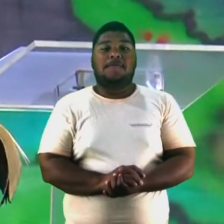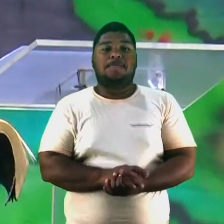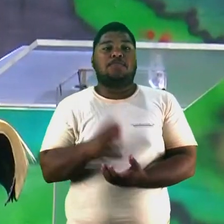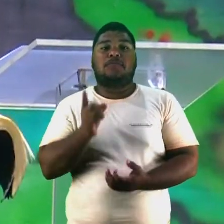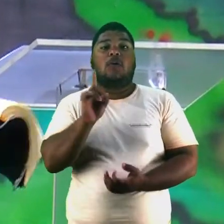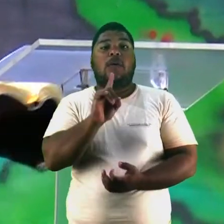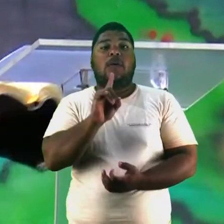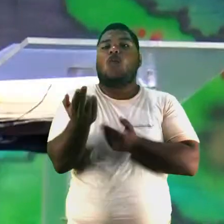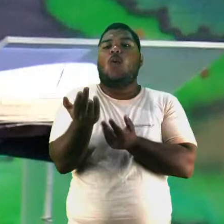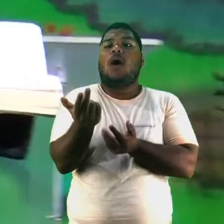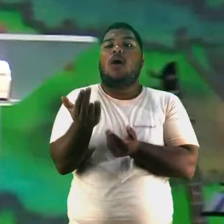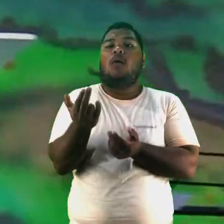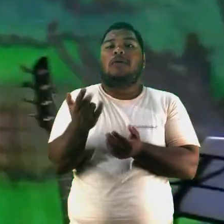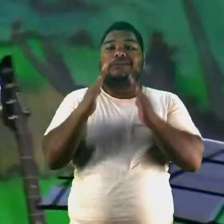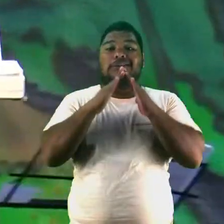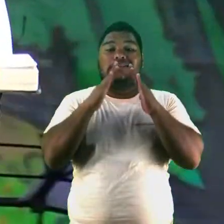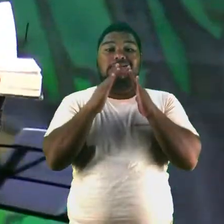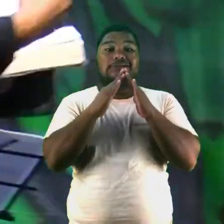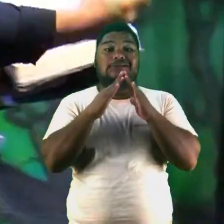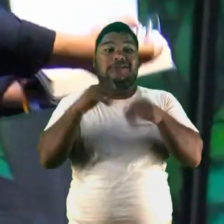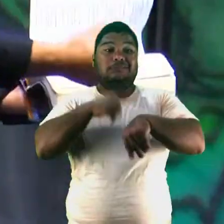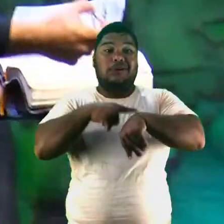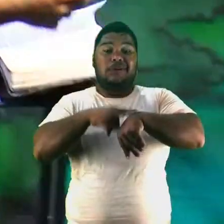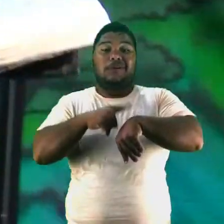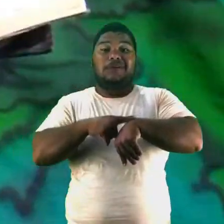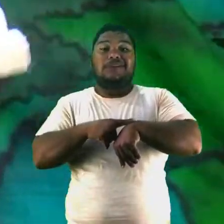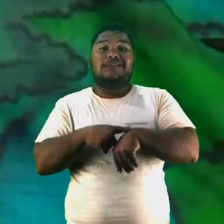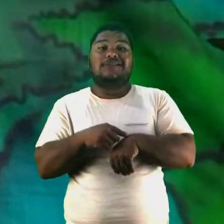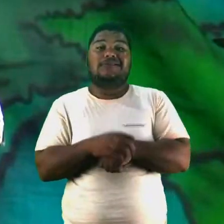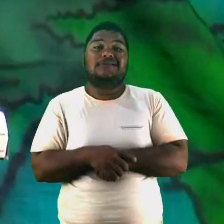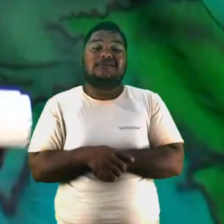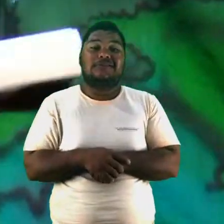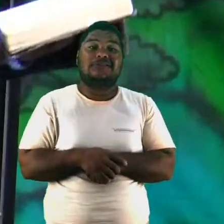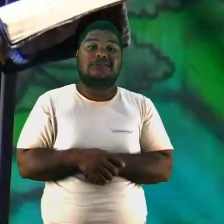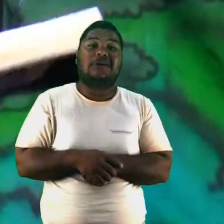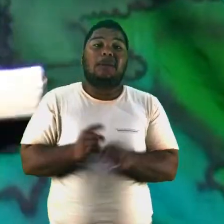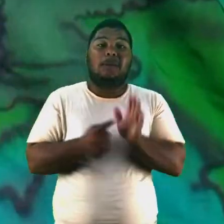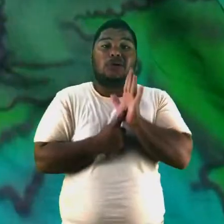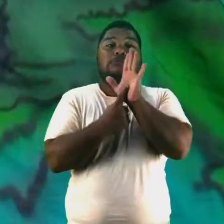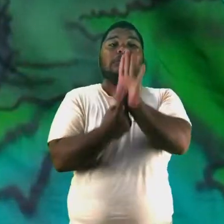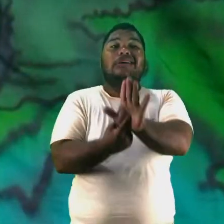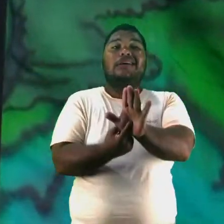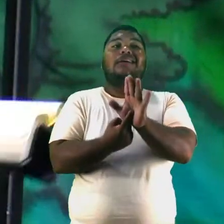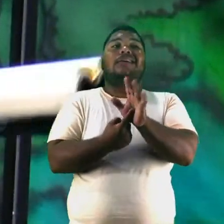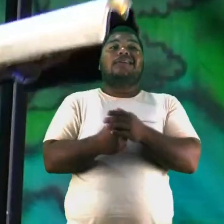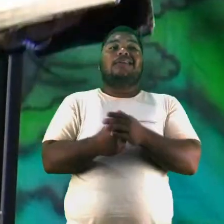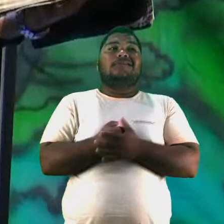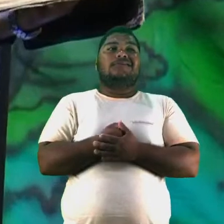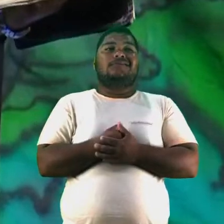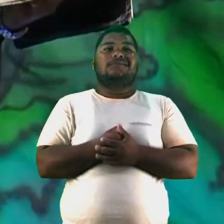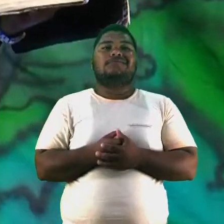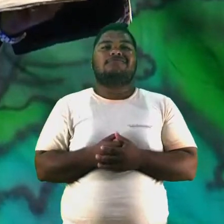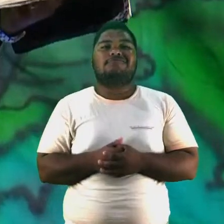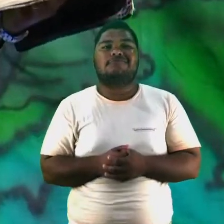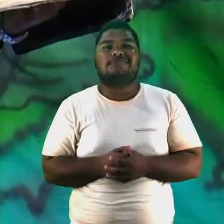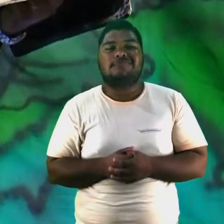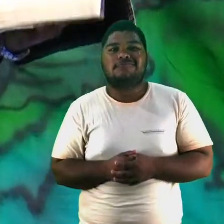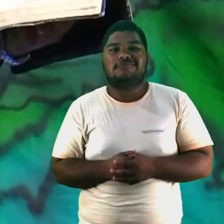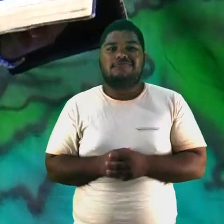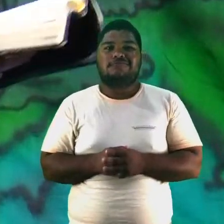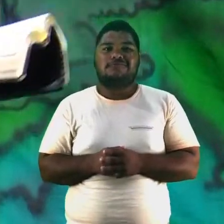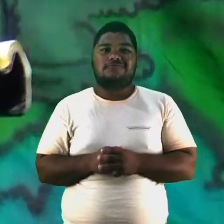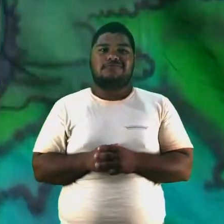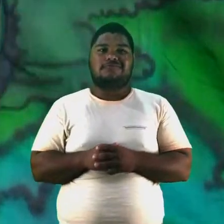casa. Uma hora ou outra nós somos expostos a esse mundo. Você quer fazer a diferença? Ensine as escrituras para